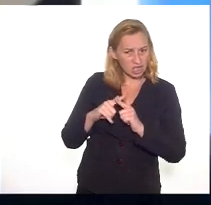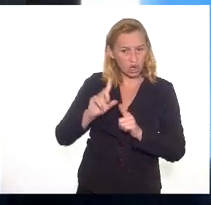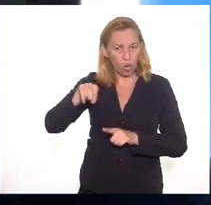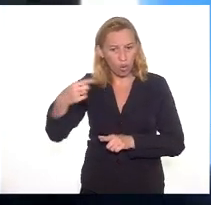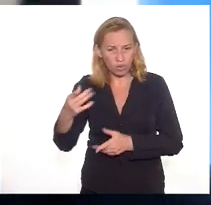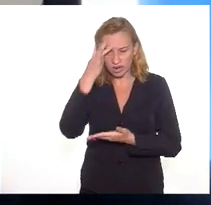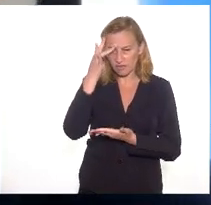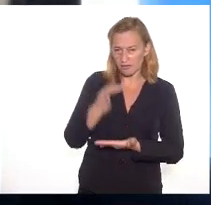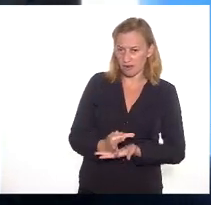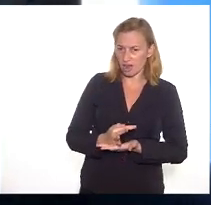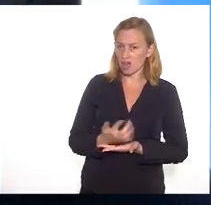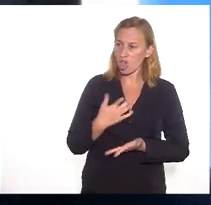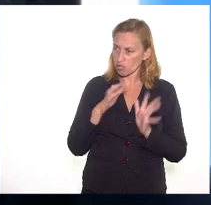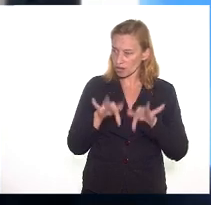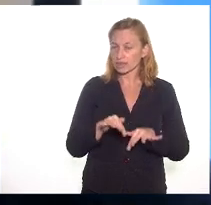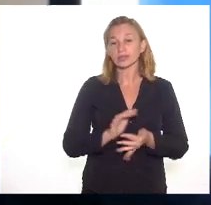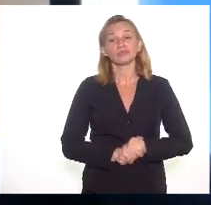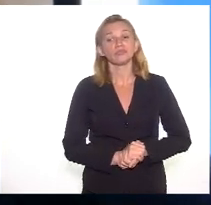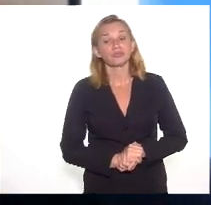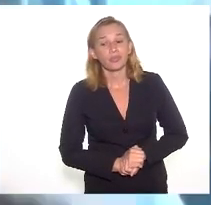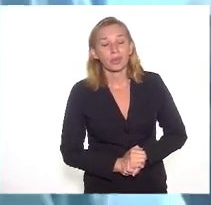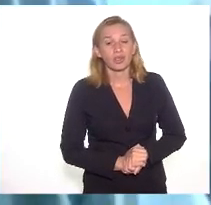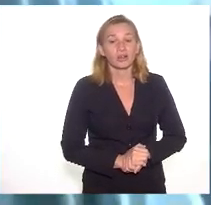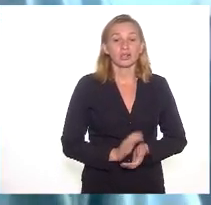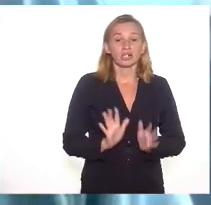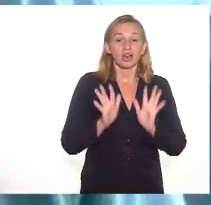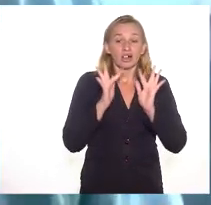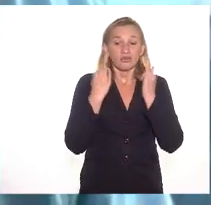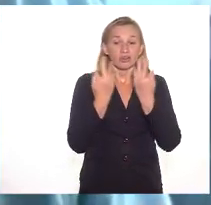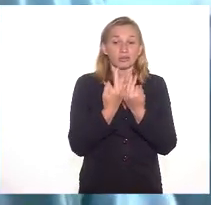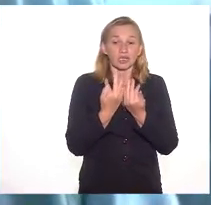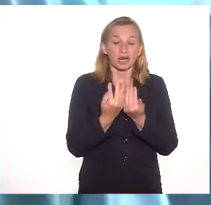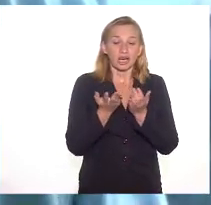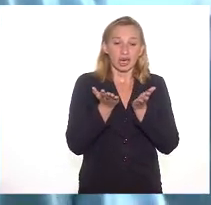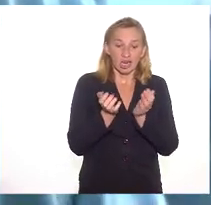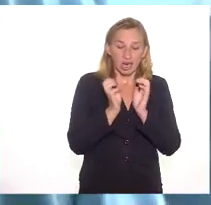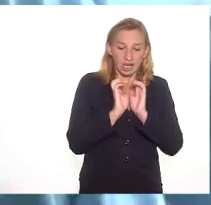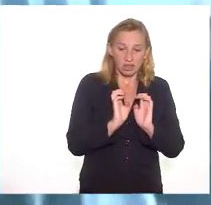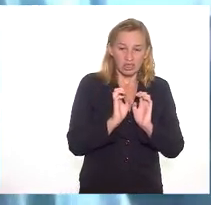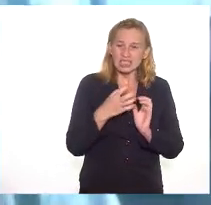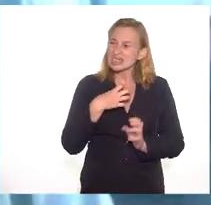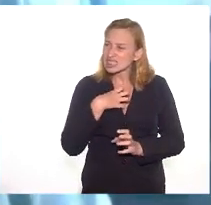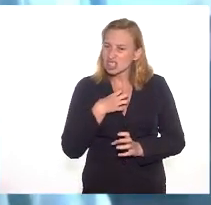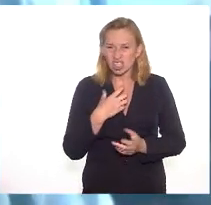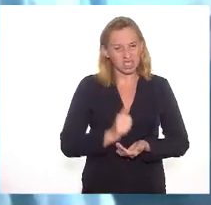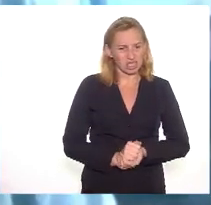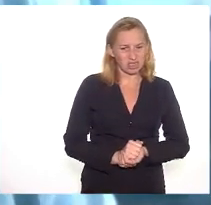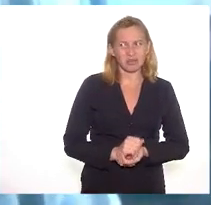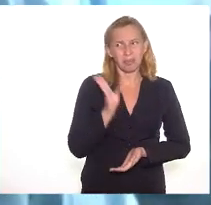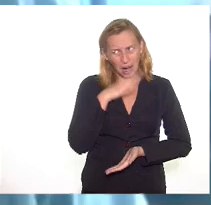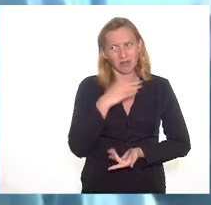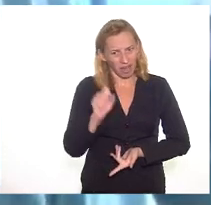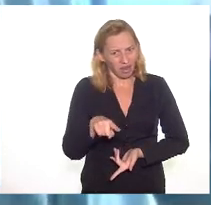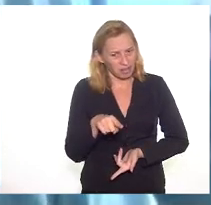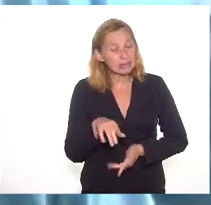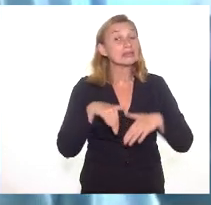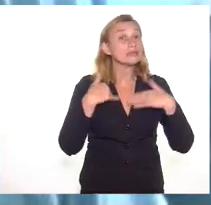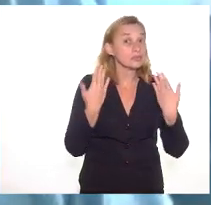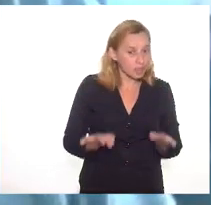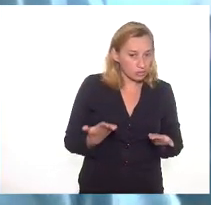religioso. Eu vou concluir. Como é que uma família religiosa se sentiria dessa maneira? Eu acho que muito mal.